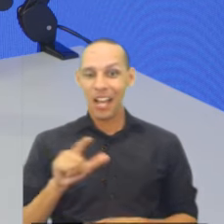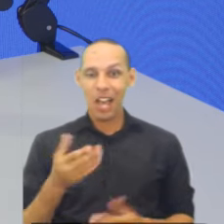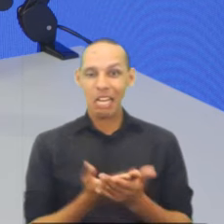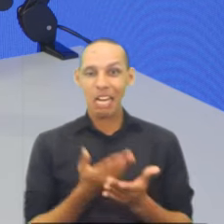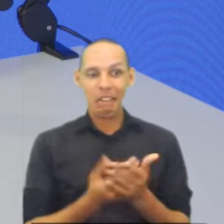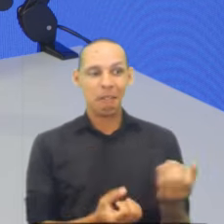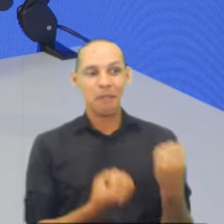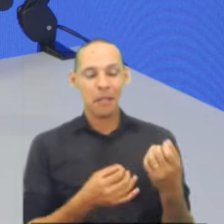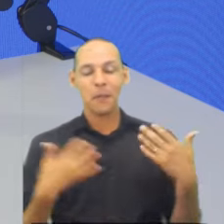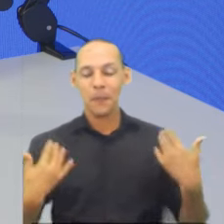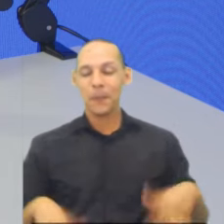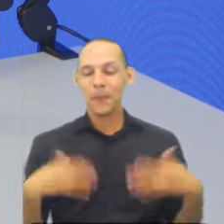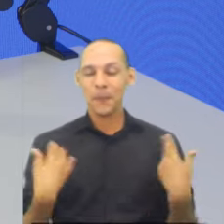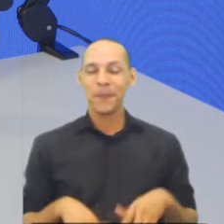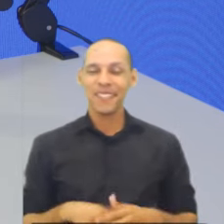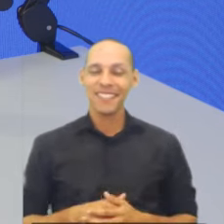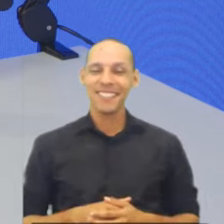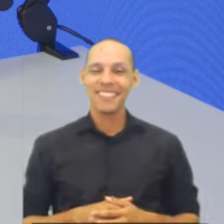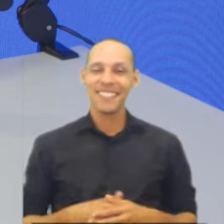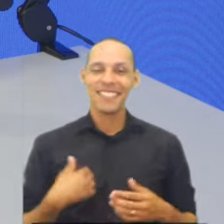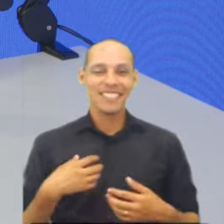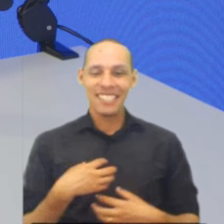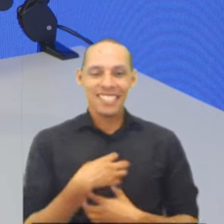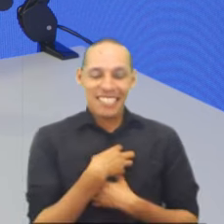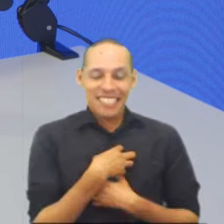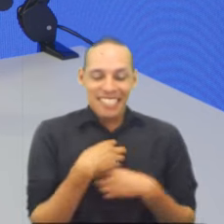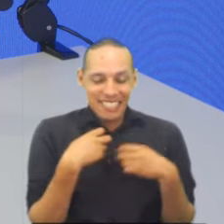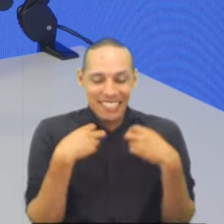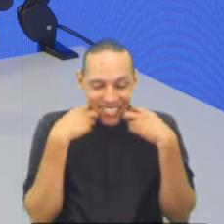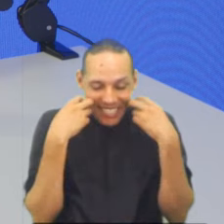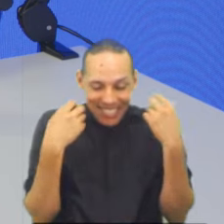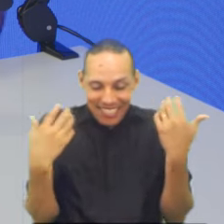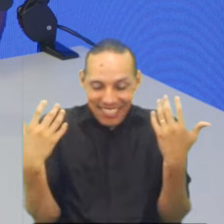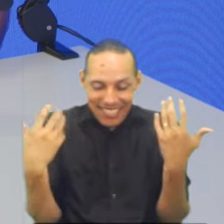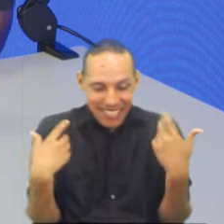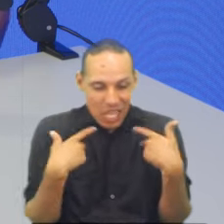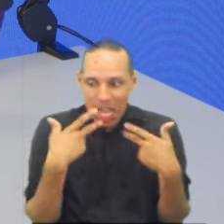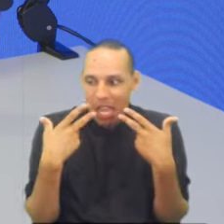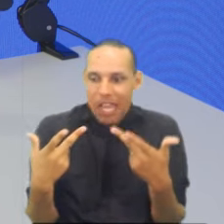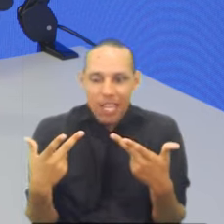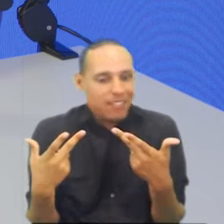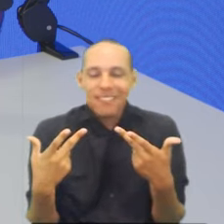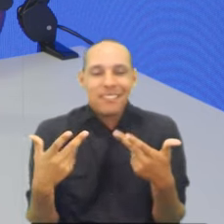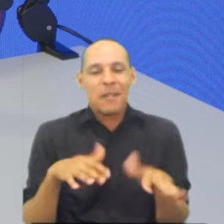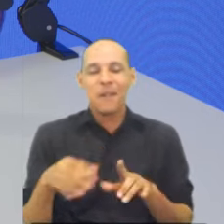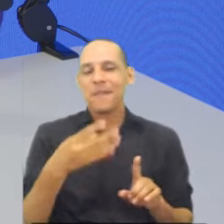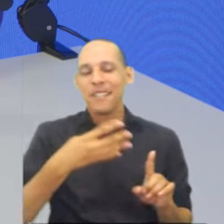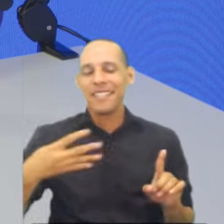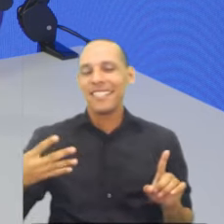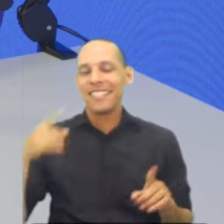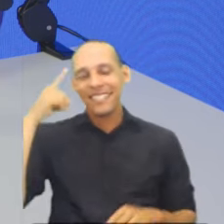Carol que a Carol nos deu eu me sinto até intimidado em falar sobre sobre a o